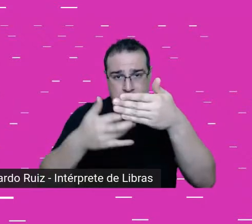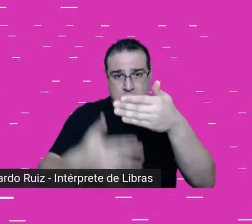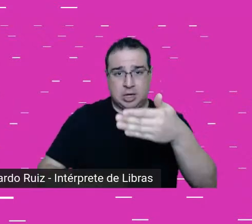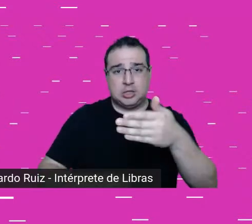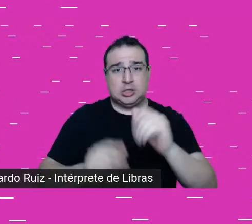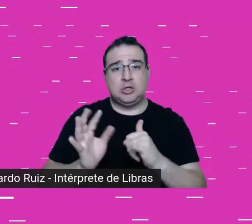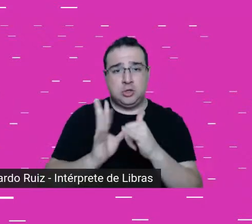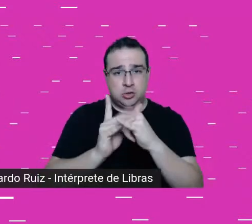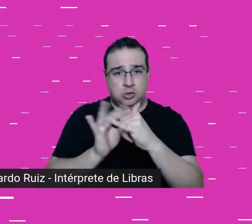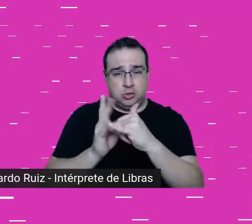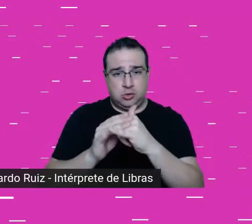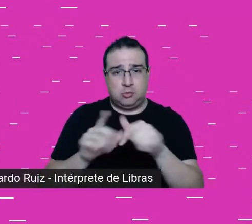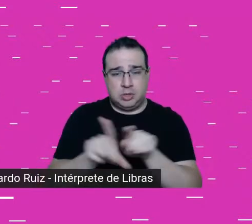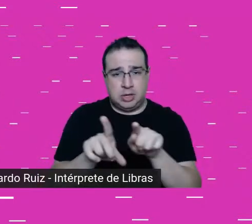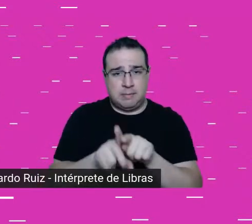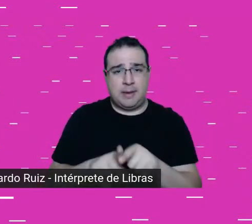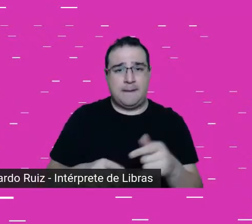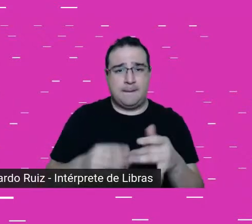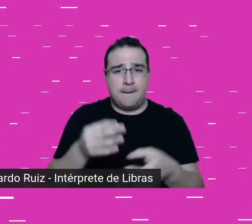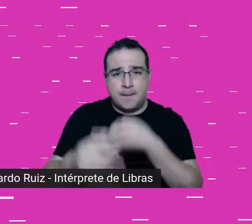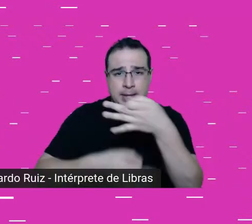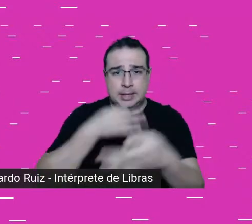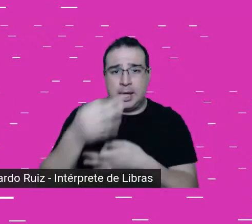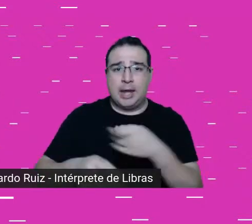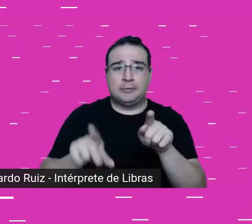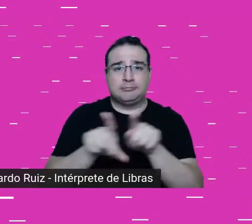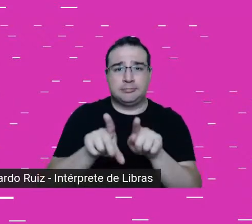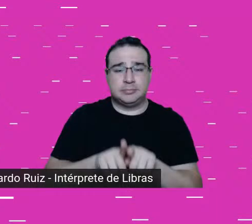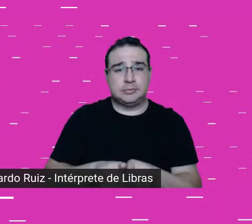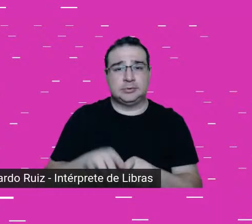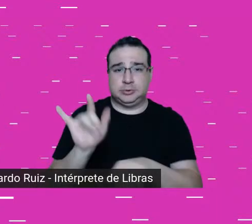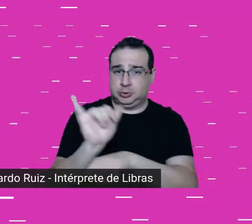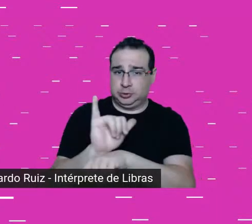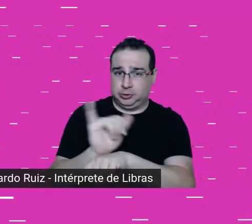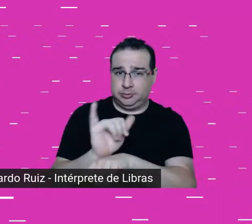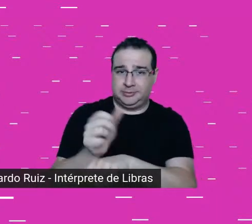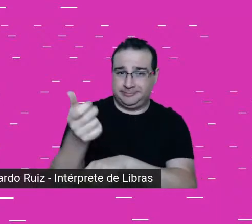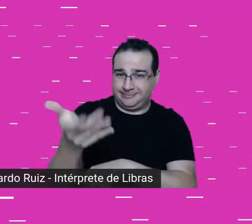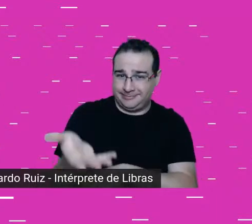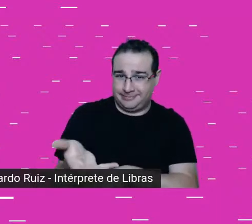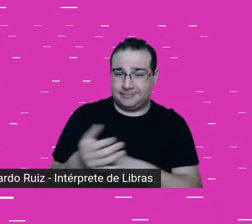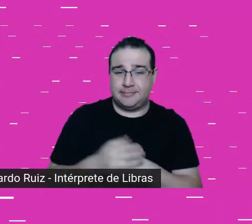YouTube. Eu vou fazer a apresentação conforme